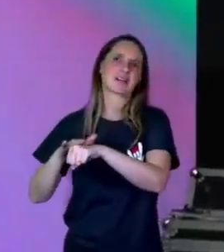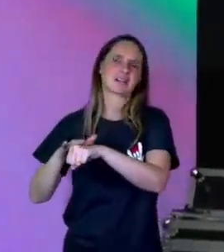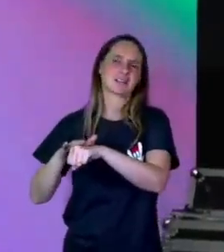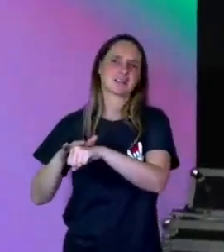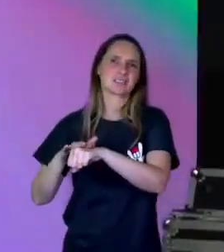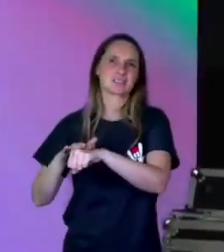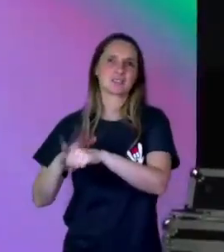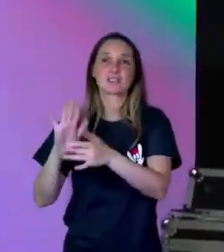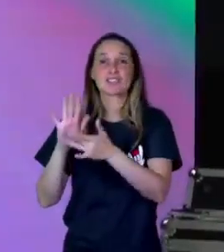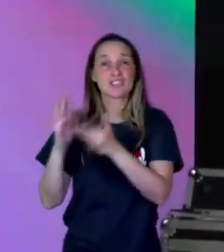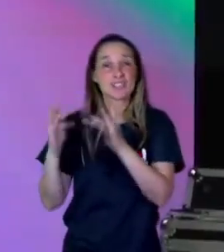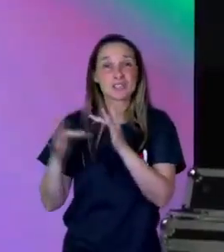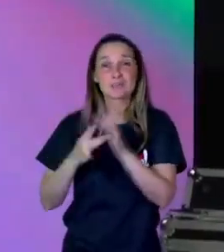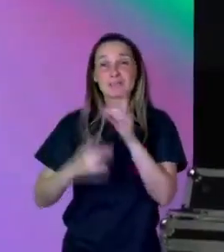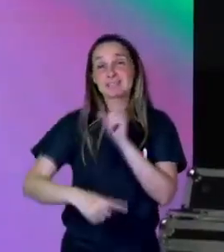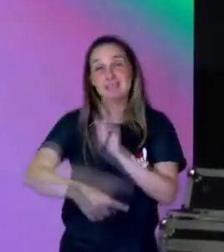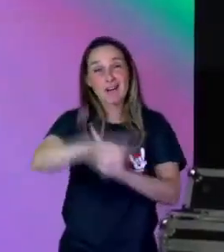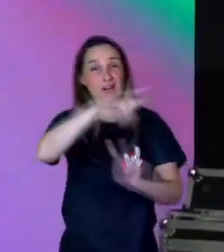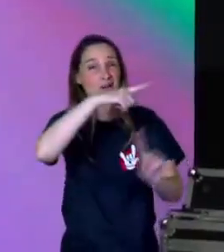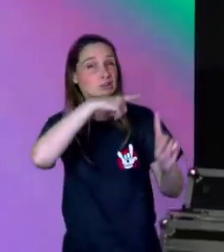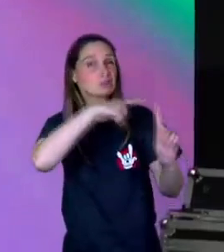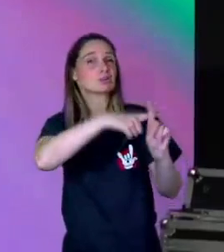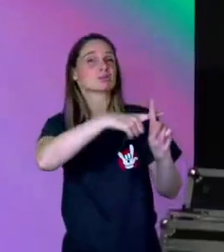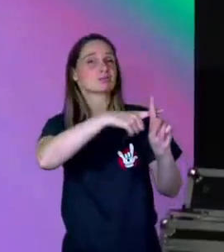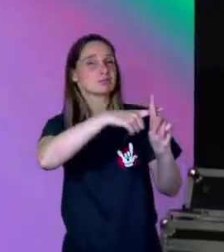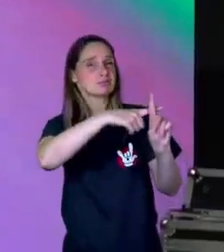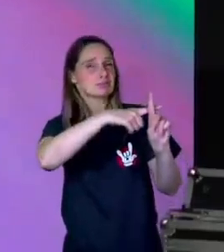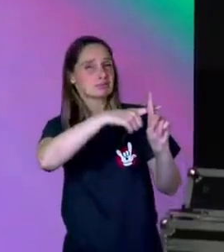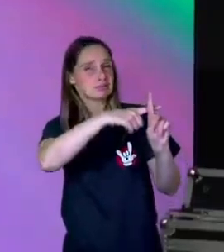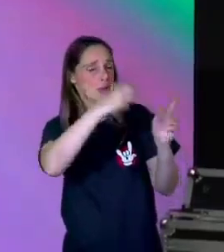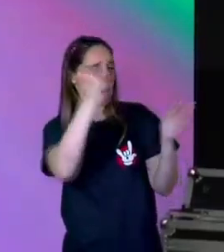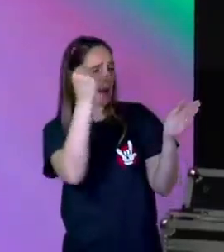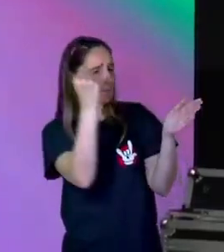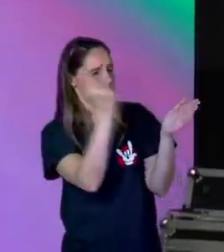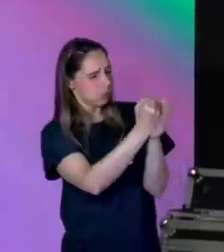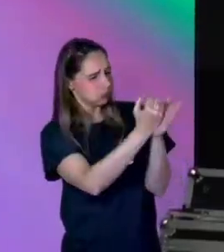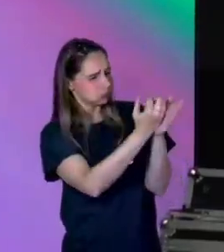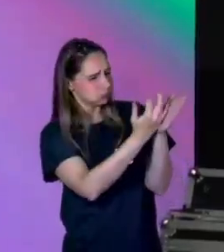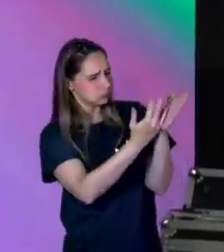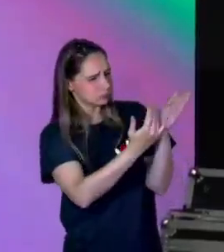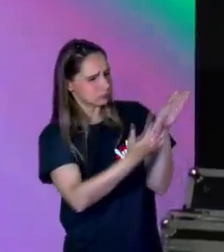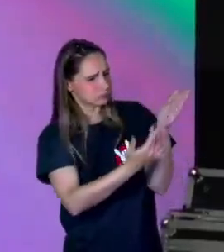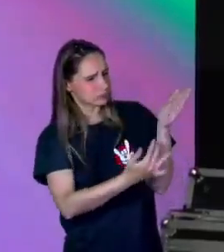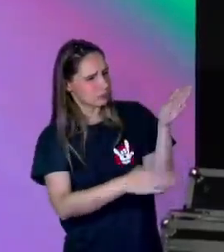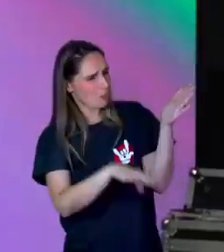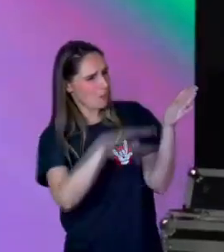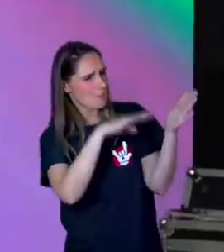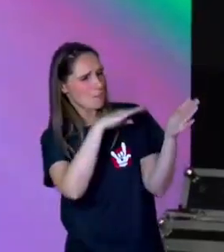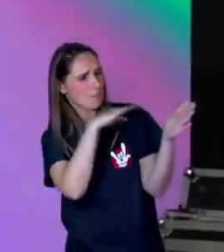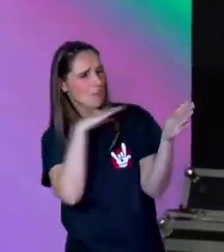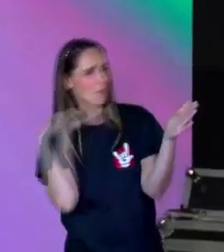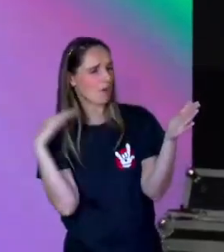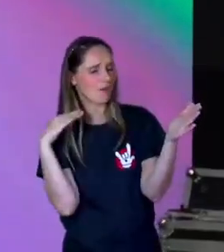Você teria visto ele ser crucificado e sangrar até o fim. Você teria visto ele morrer.